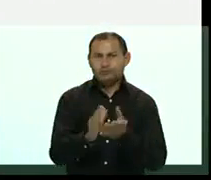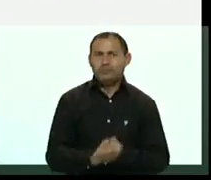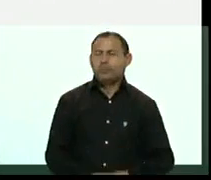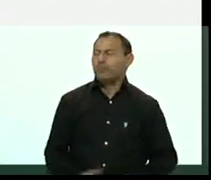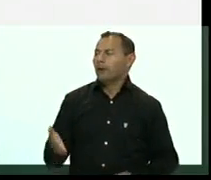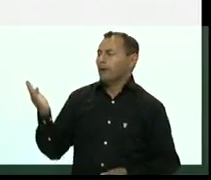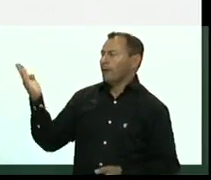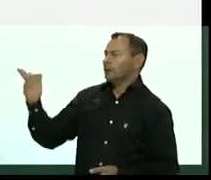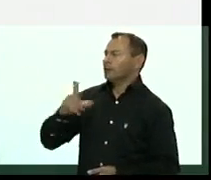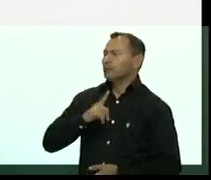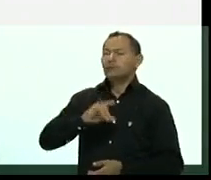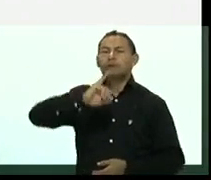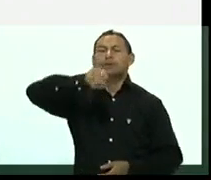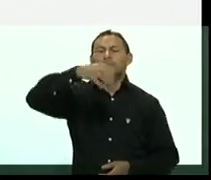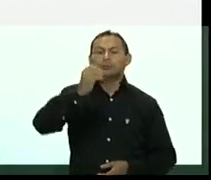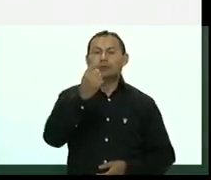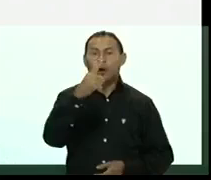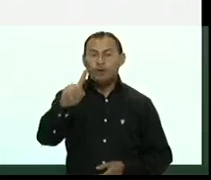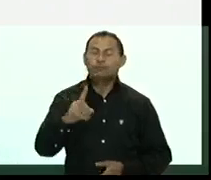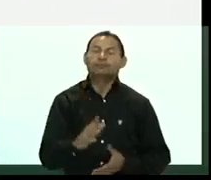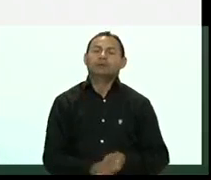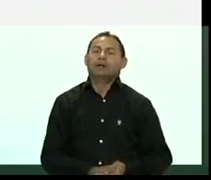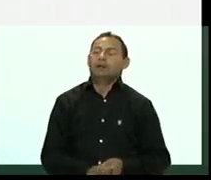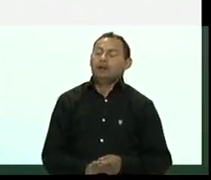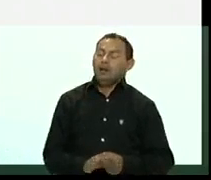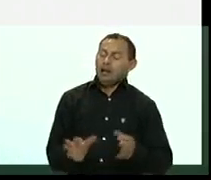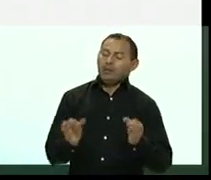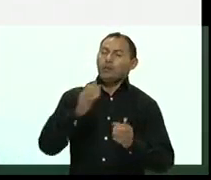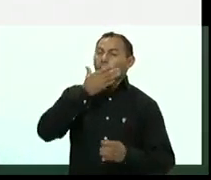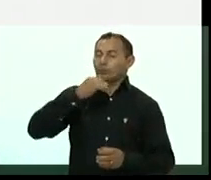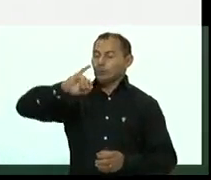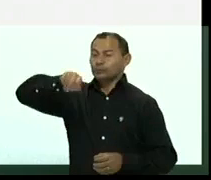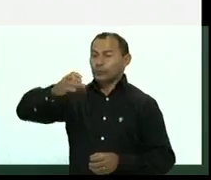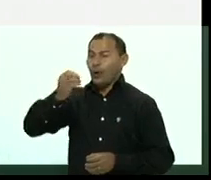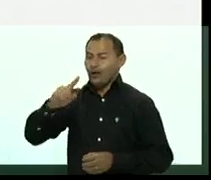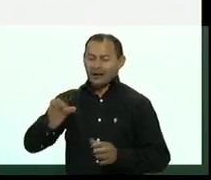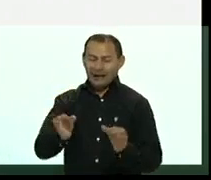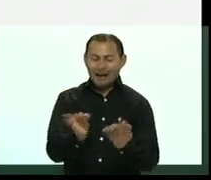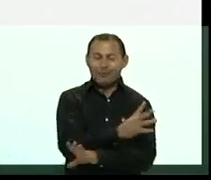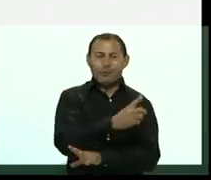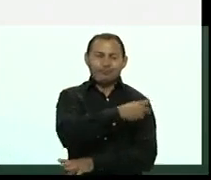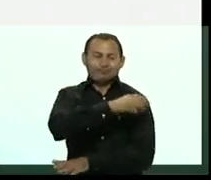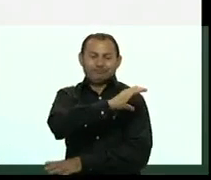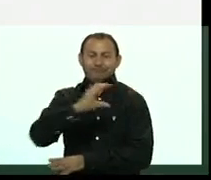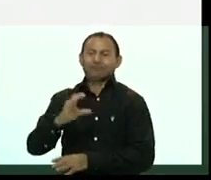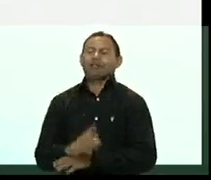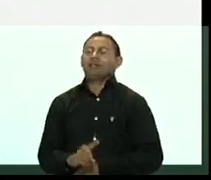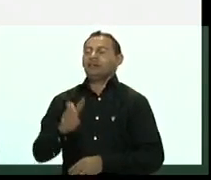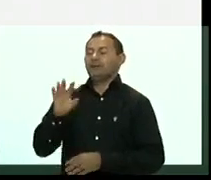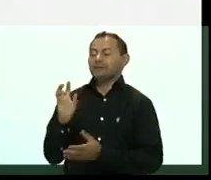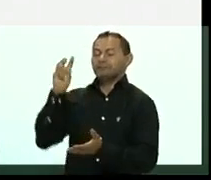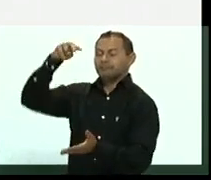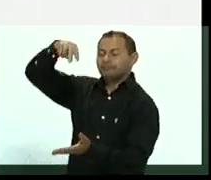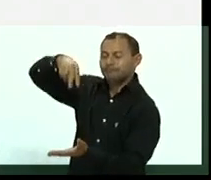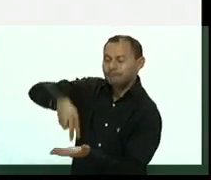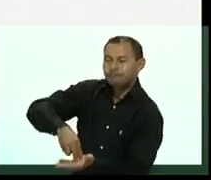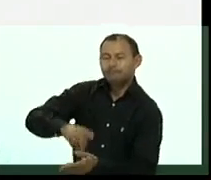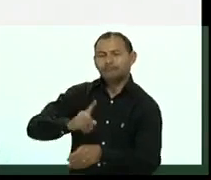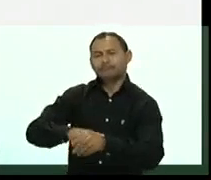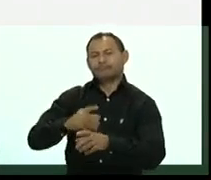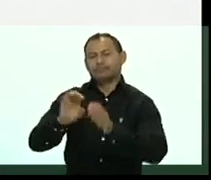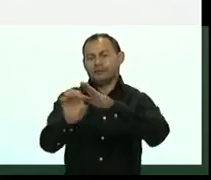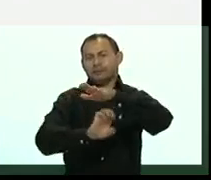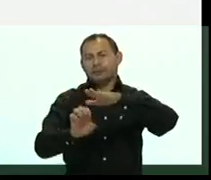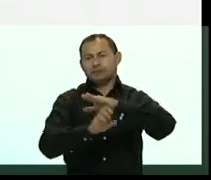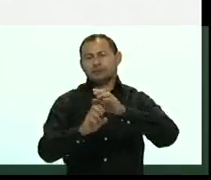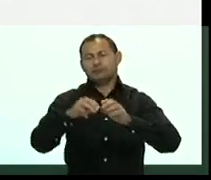Então, nós temos aqui que o João acabou de concluir o ensino médio e ele vai participar de um processo seletivo de uma